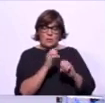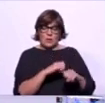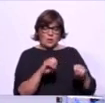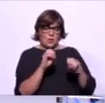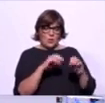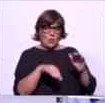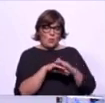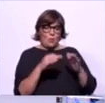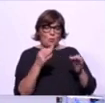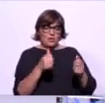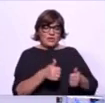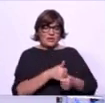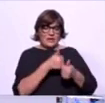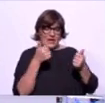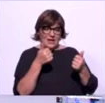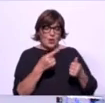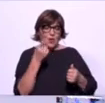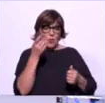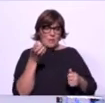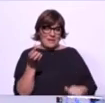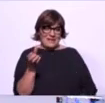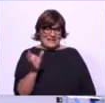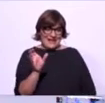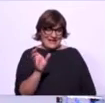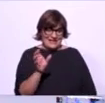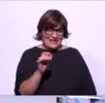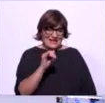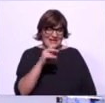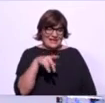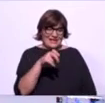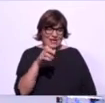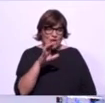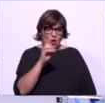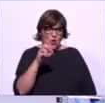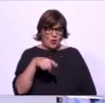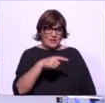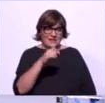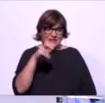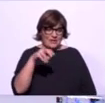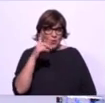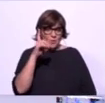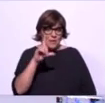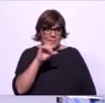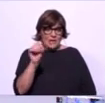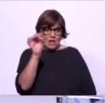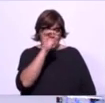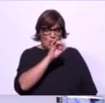o Futebol Clube do Porto ganha uma taça intercontinental e uma Liga Europa.